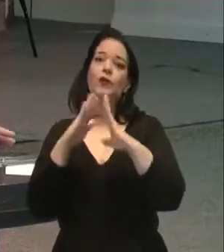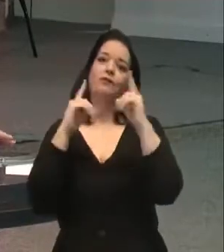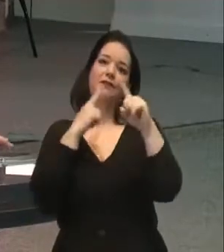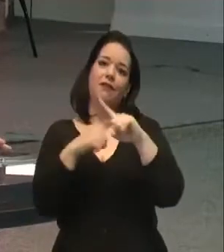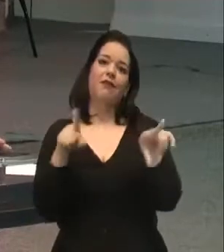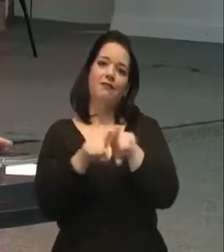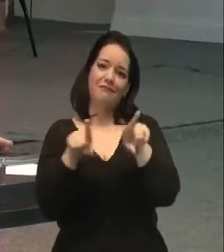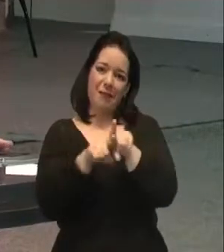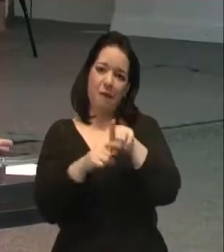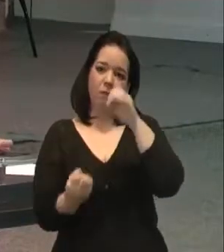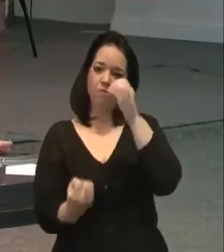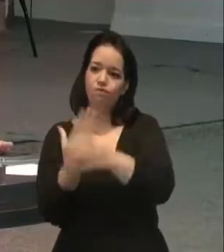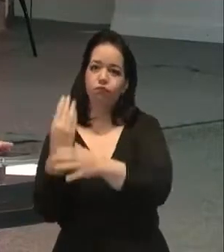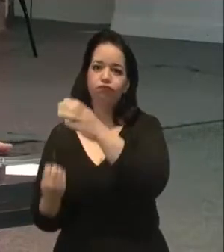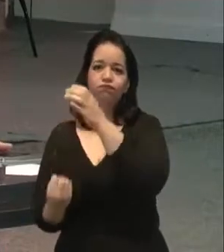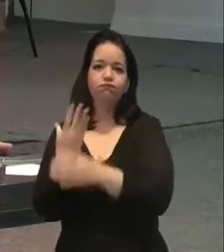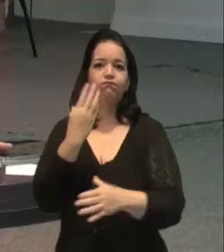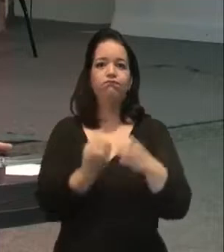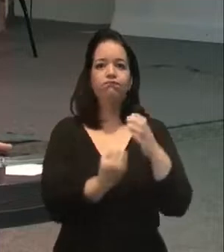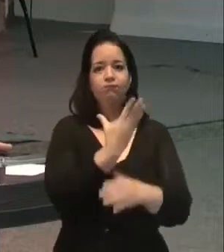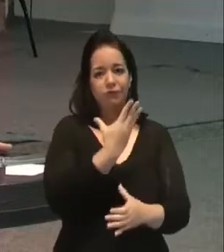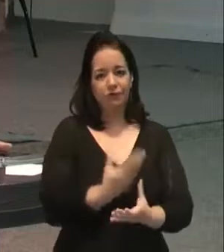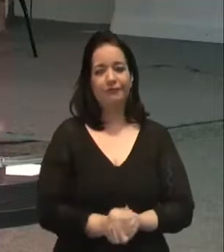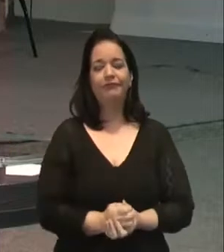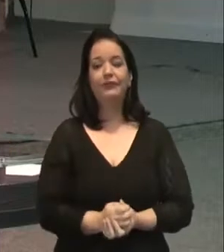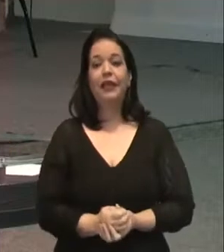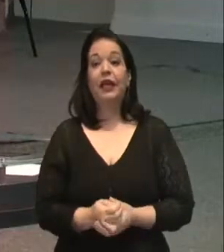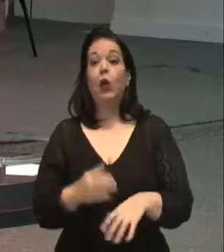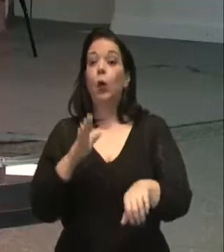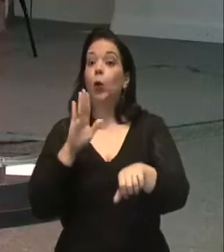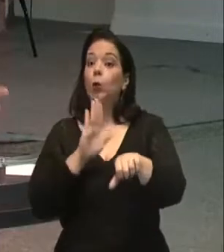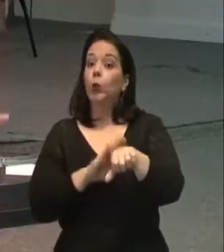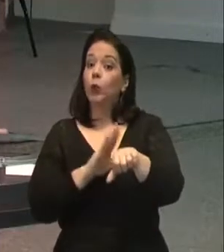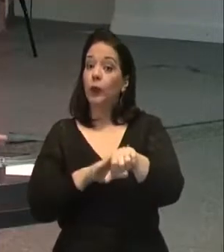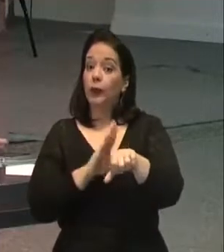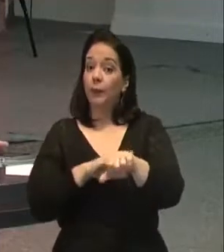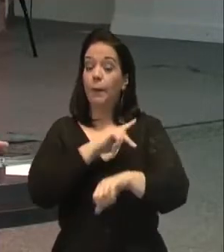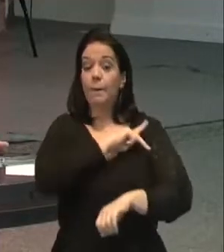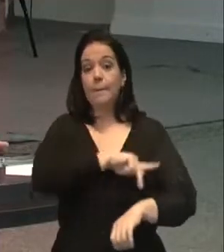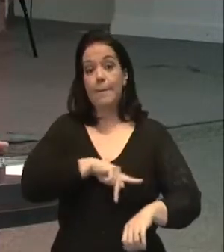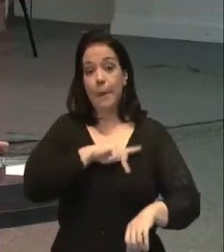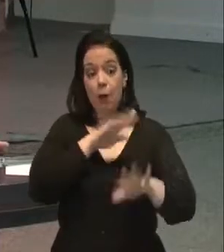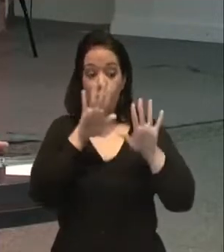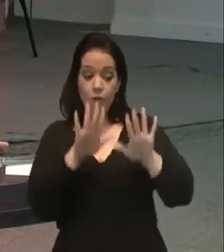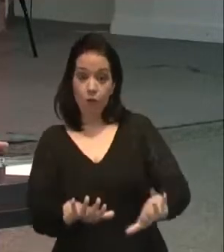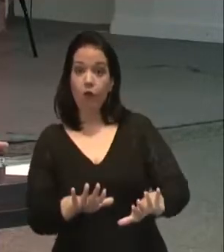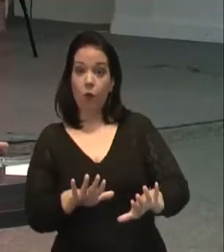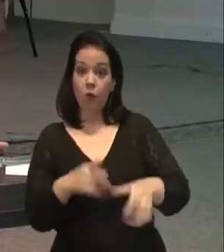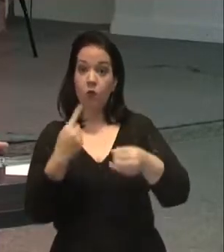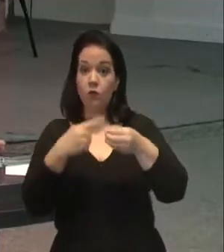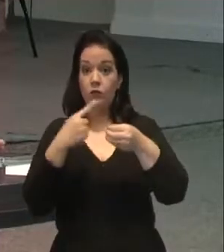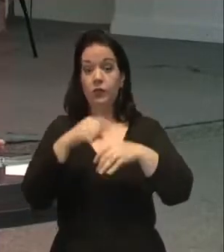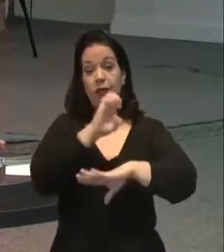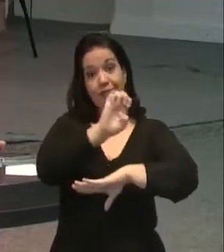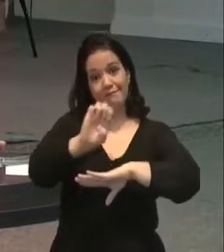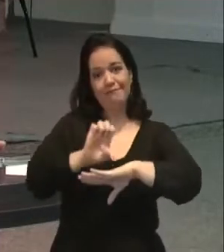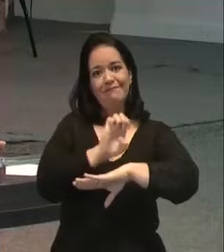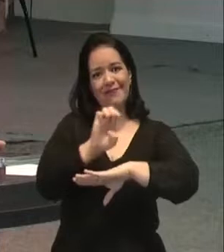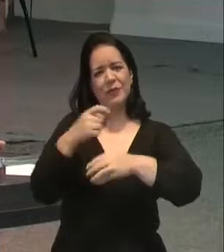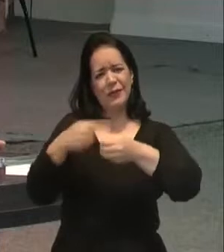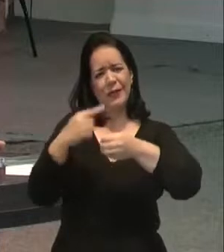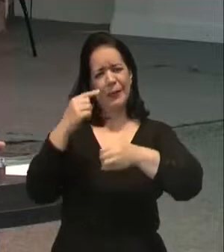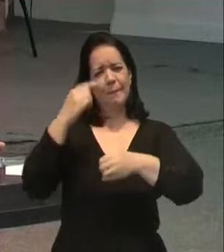esse período passado na cidade de Éfeso, que era uma importante cidade daquela região, foi um